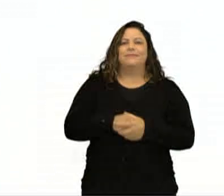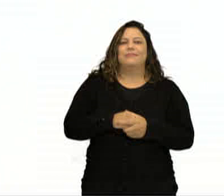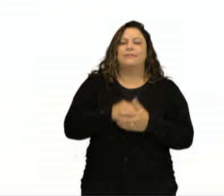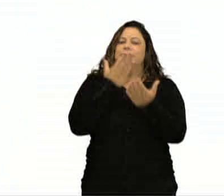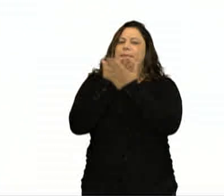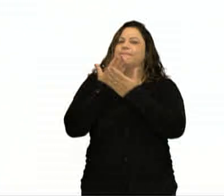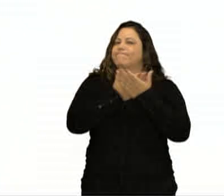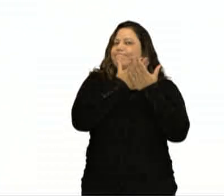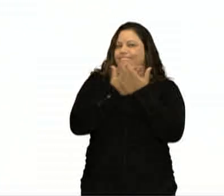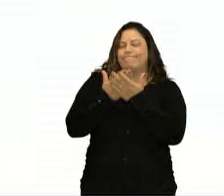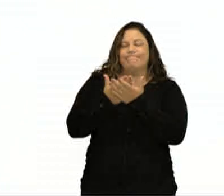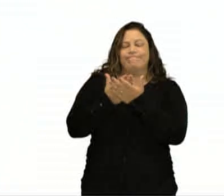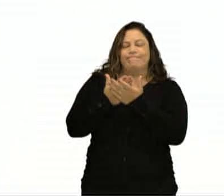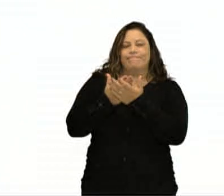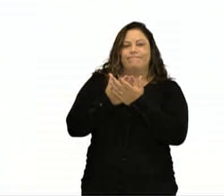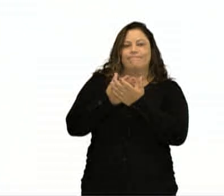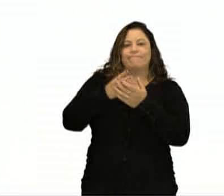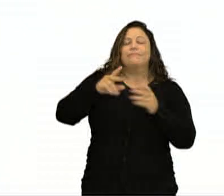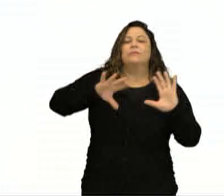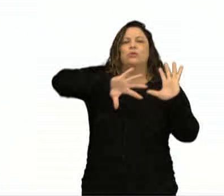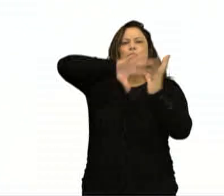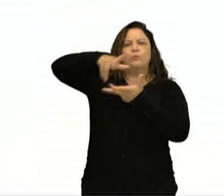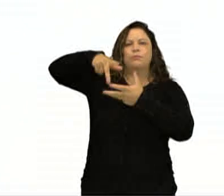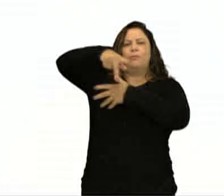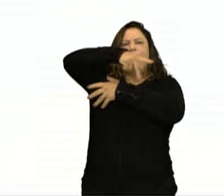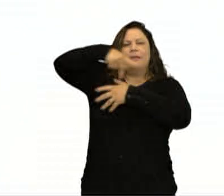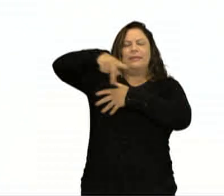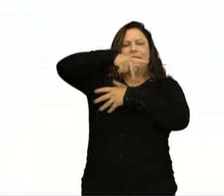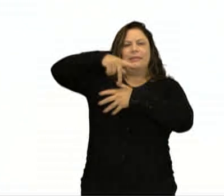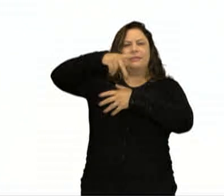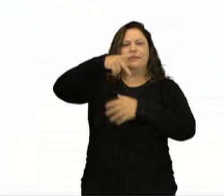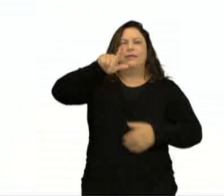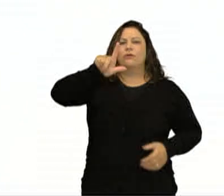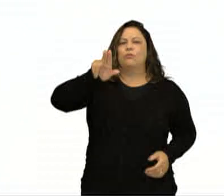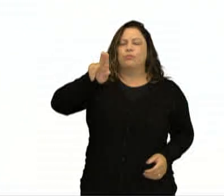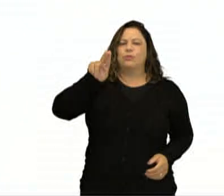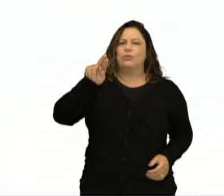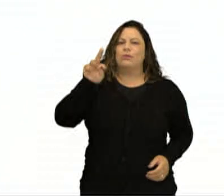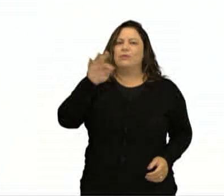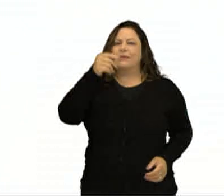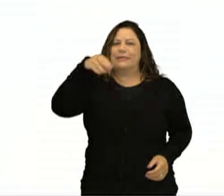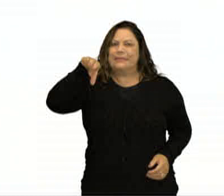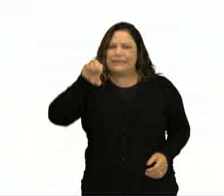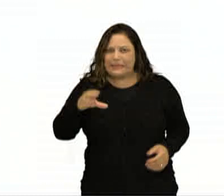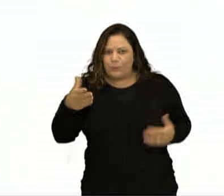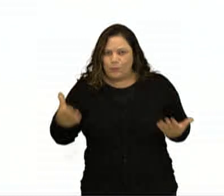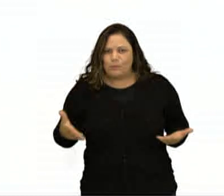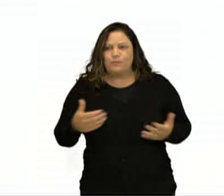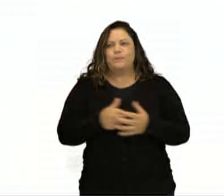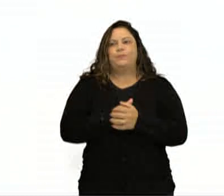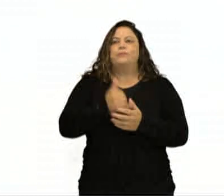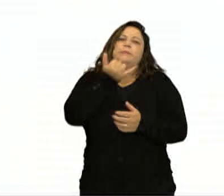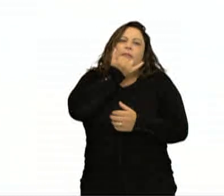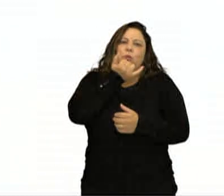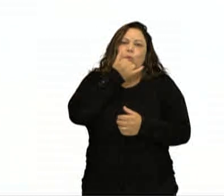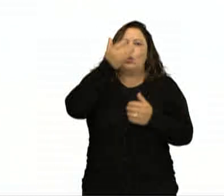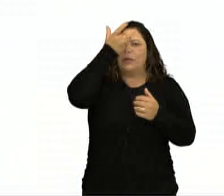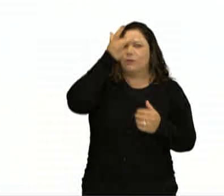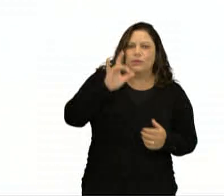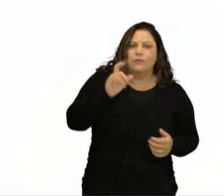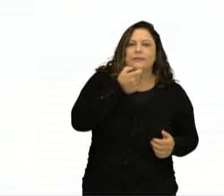planeta Plutão. E também o cinturão de Kuiper, não sei se é assim a pronúncia, me perdoe. Ela foi